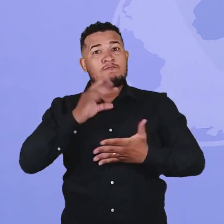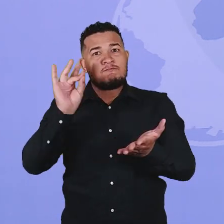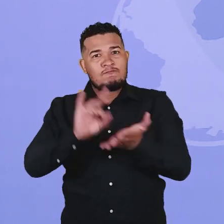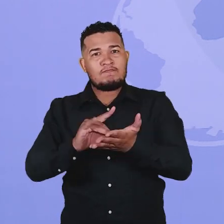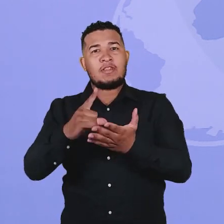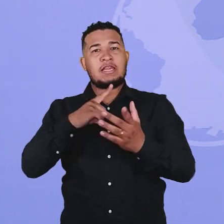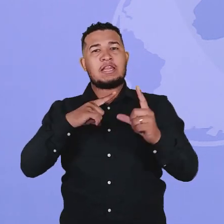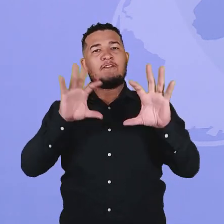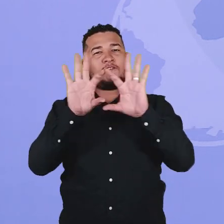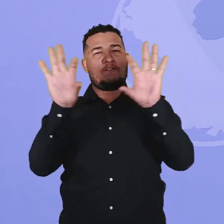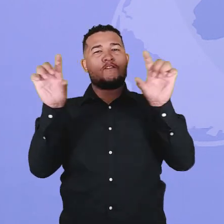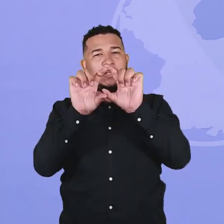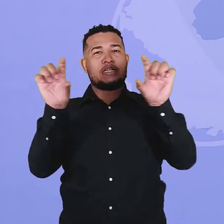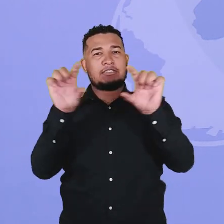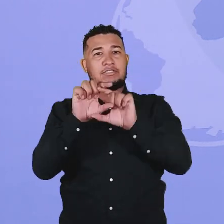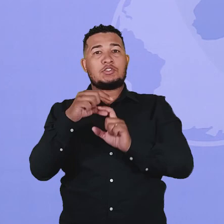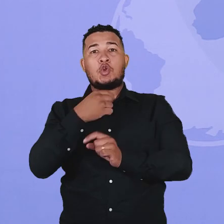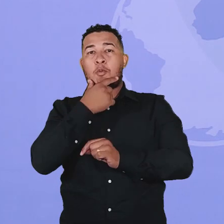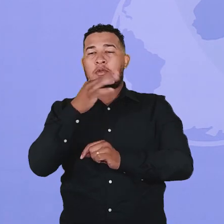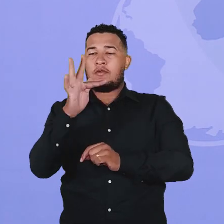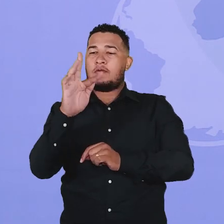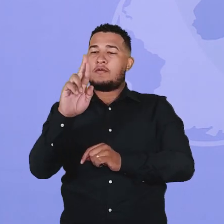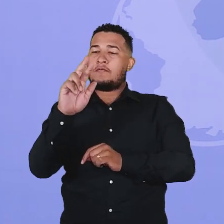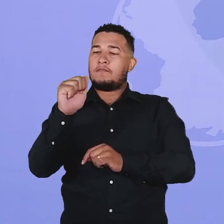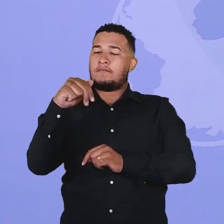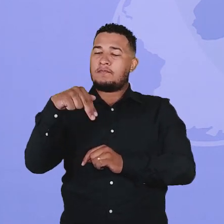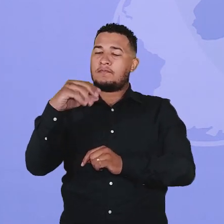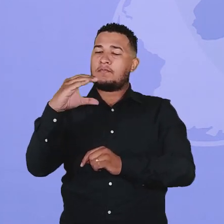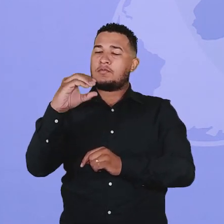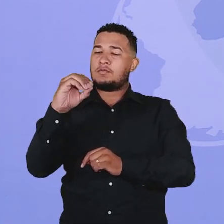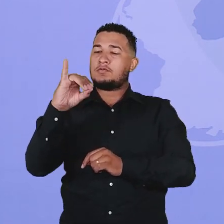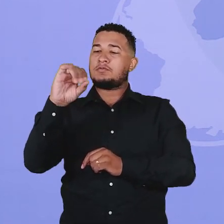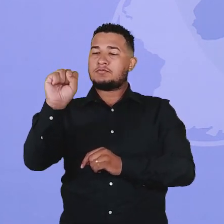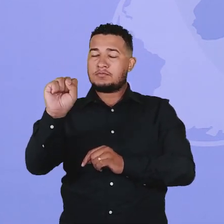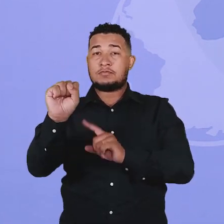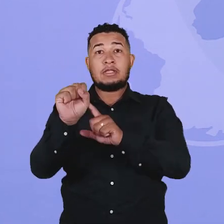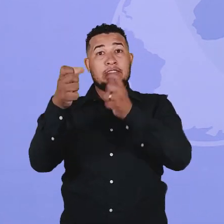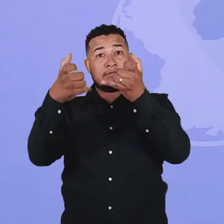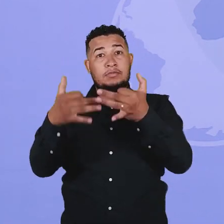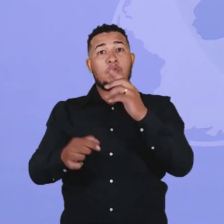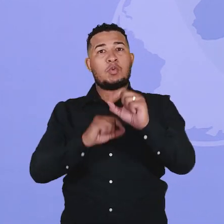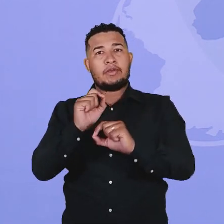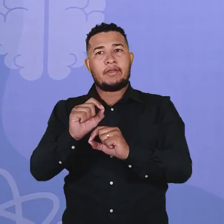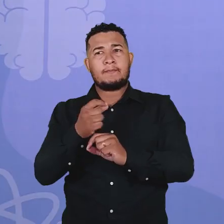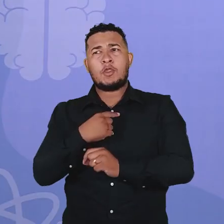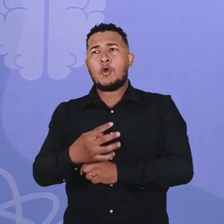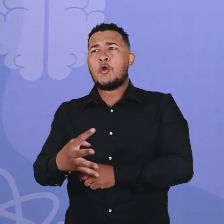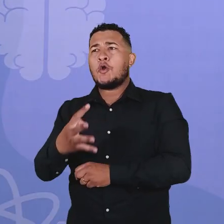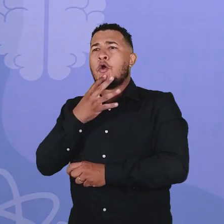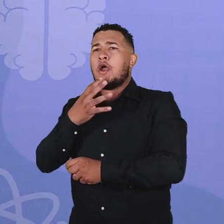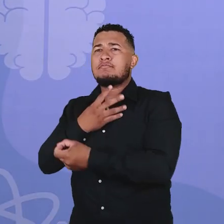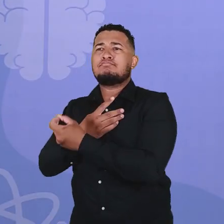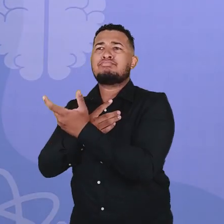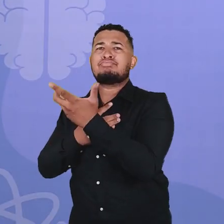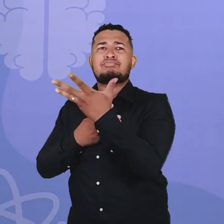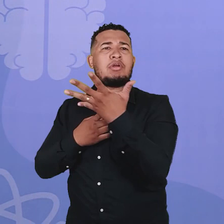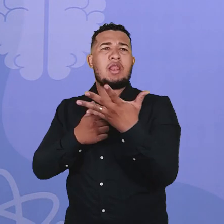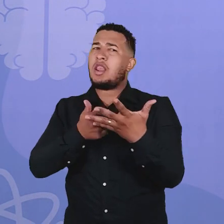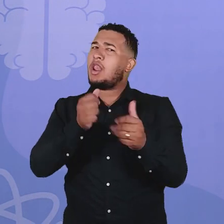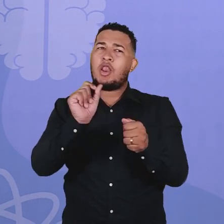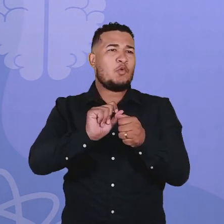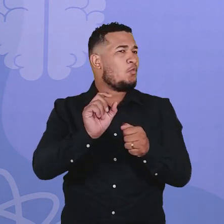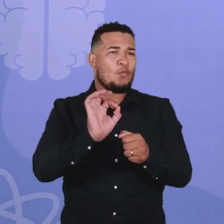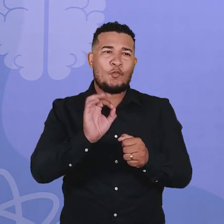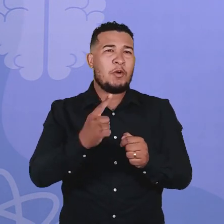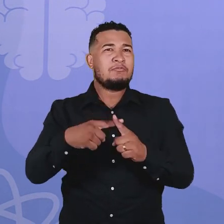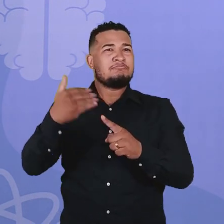muito de uma frase de François Rabelais, é um filósofo francês, que ele diz: conheço muitos que não